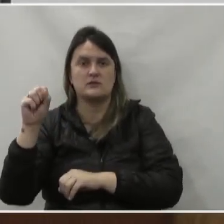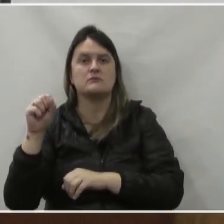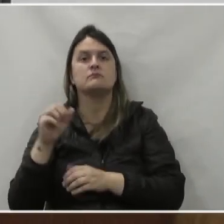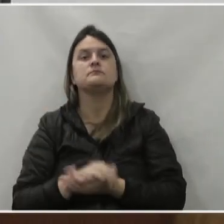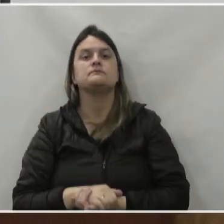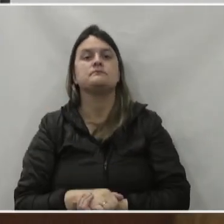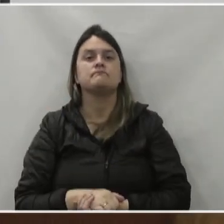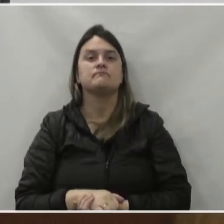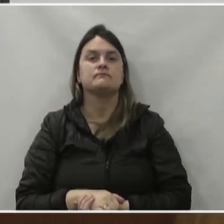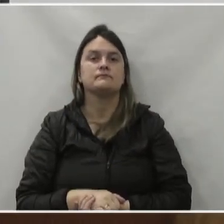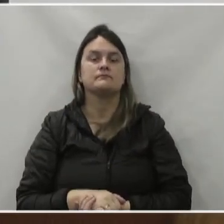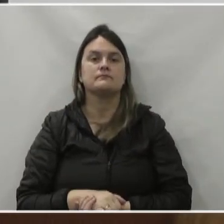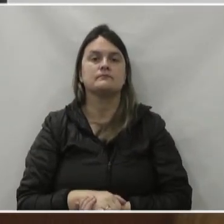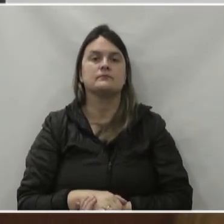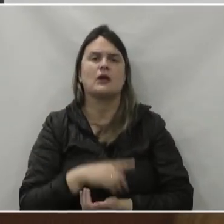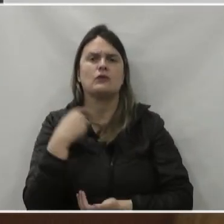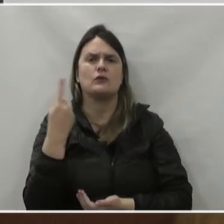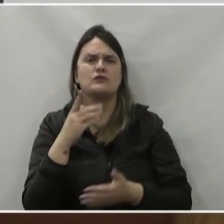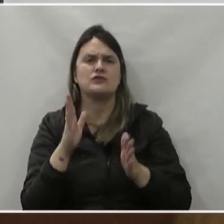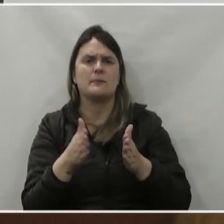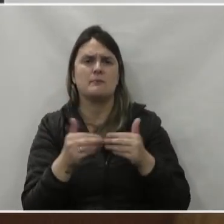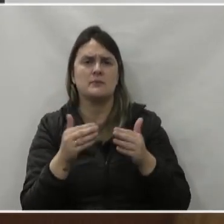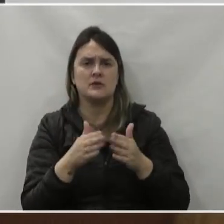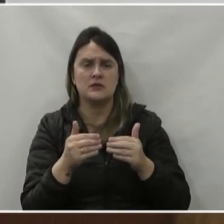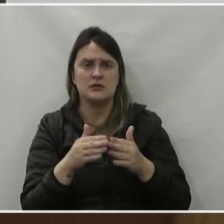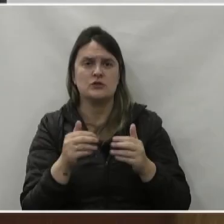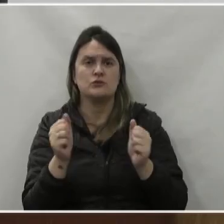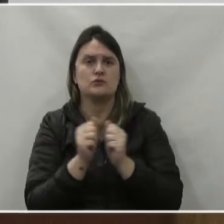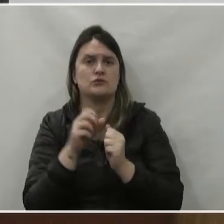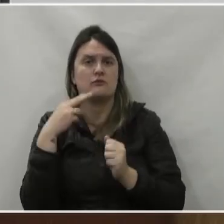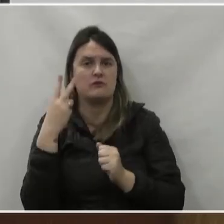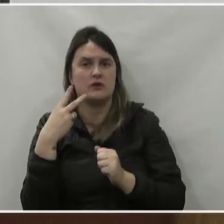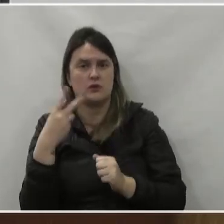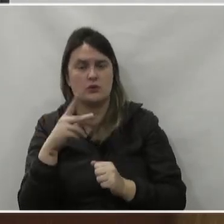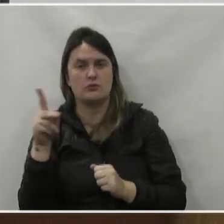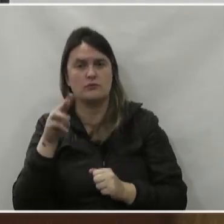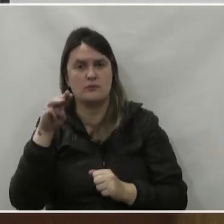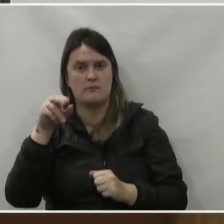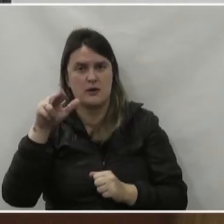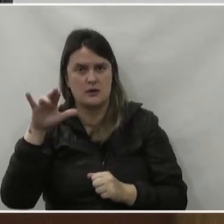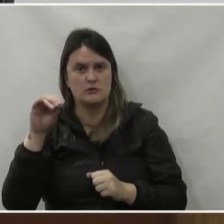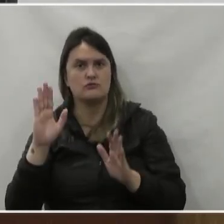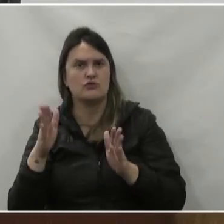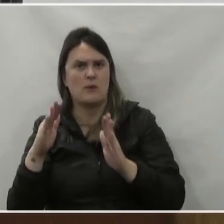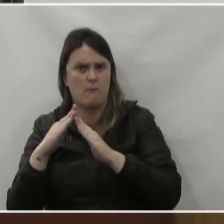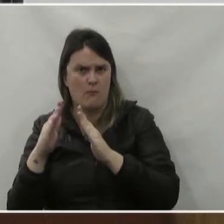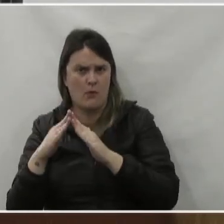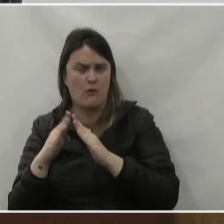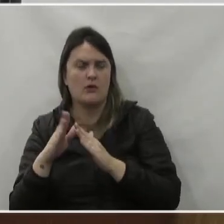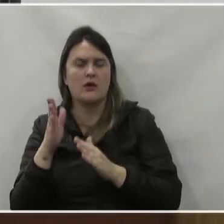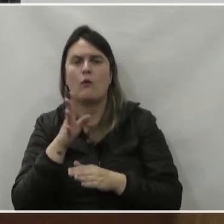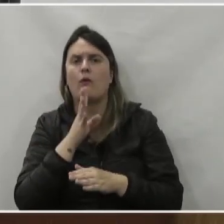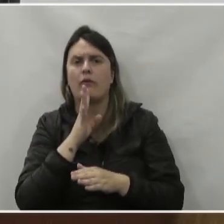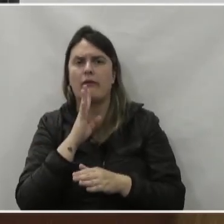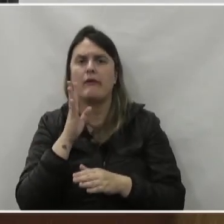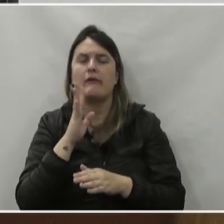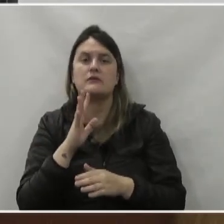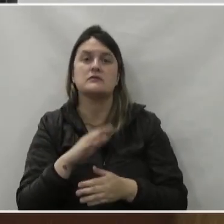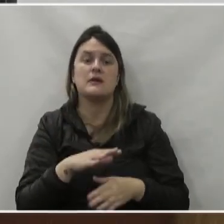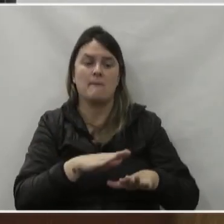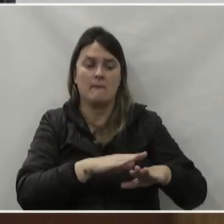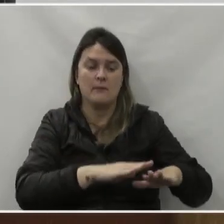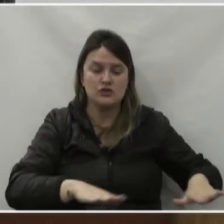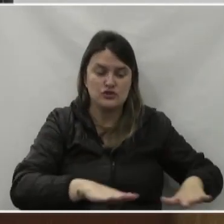Furlan. Também é um pedido em conjunto com o vereador Márcio, né, que mora ali, e então a gente decidiu fazer esse pedido